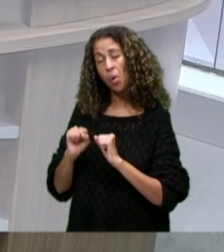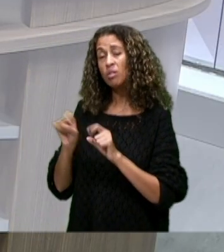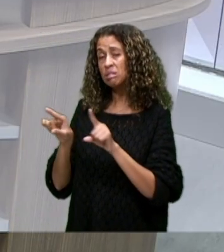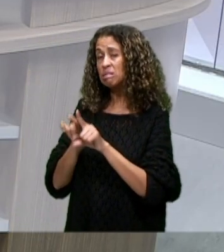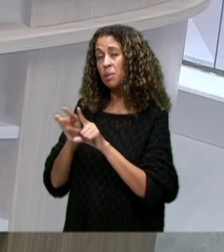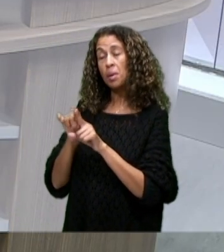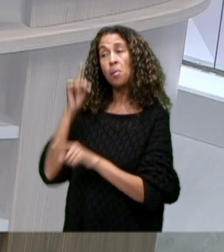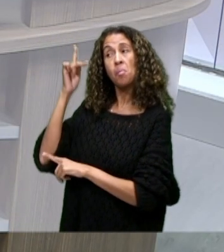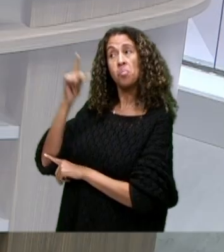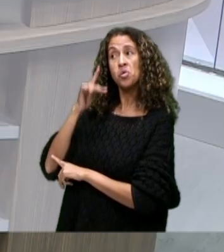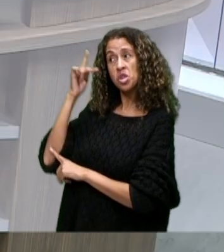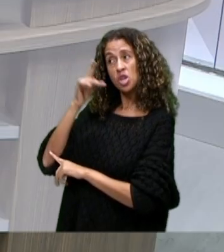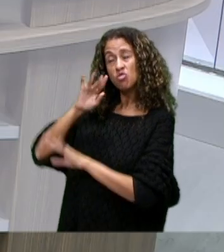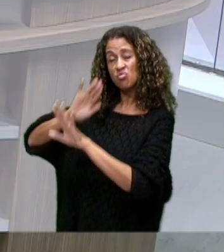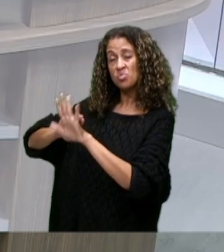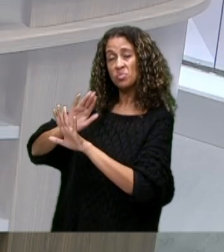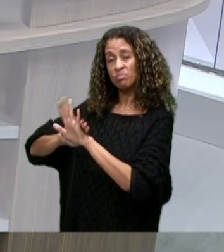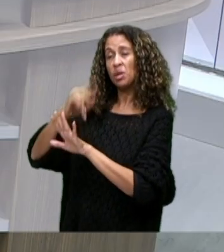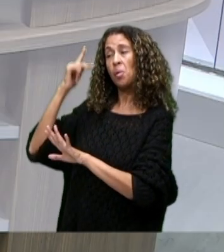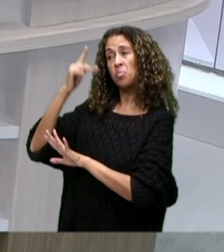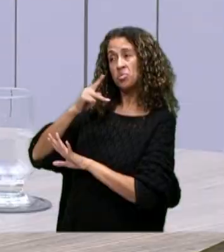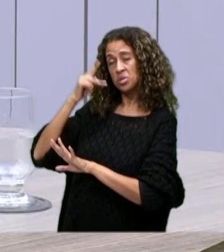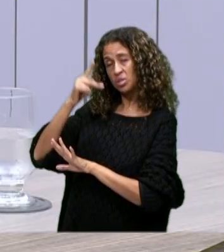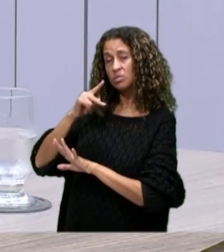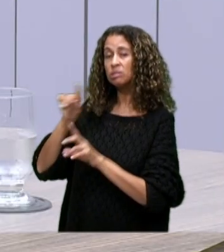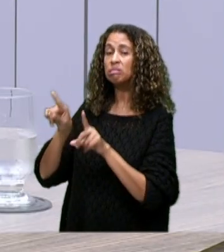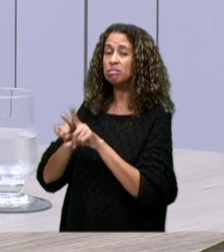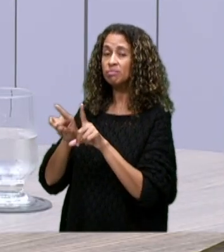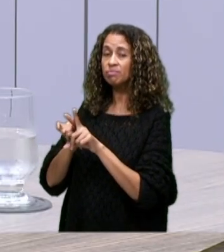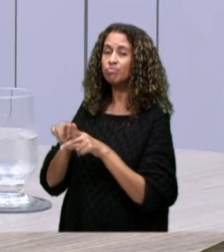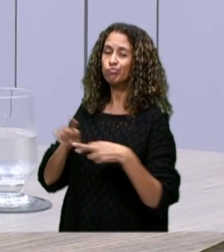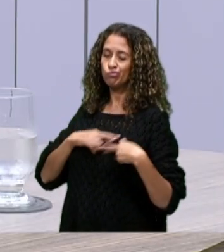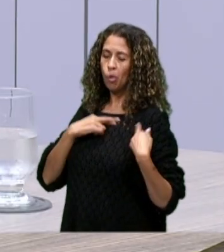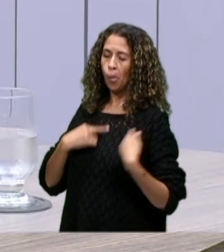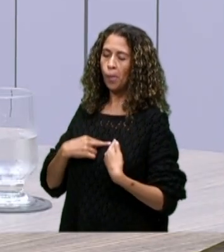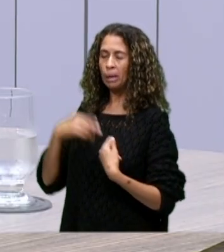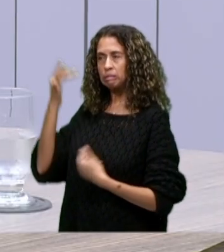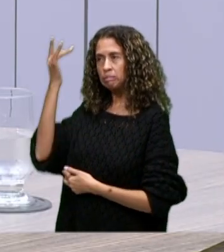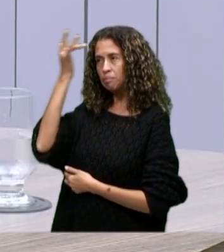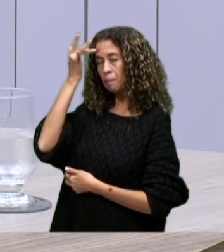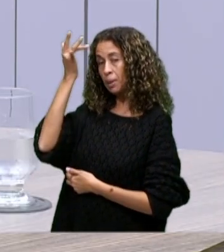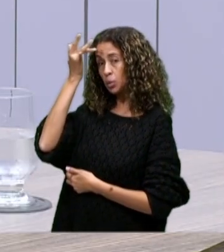pode ser considerado um thriller político, um romance de formação ou de,